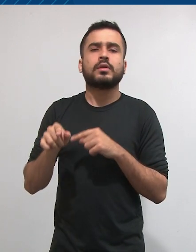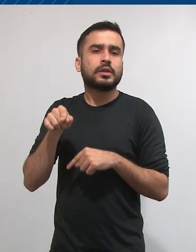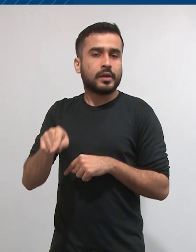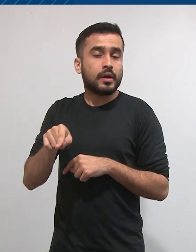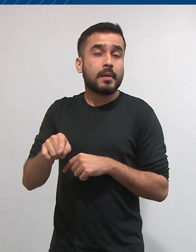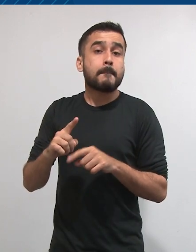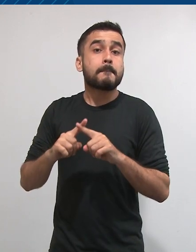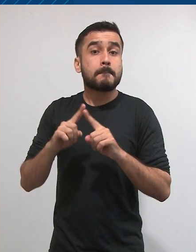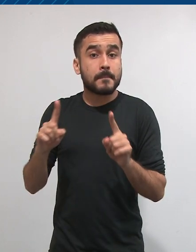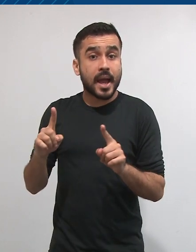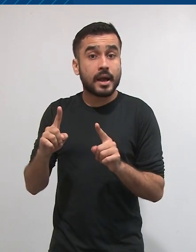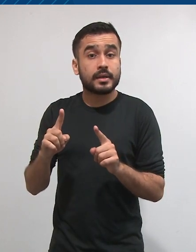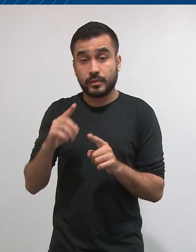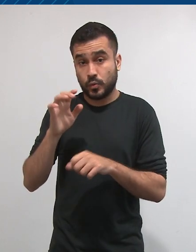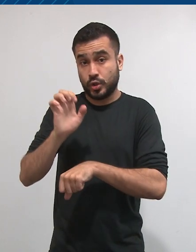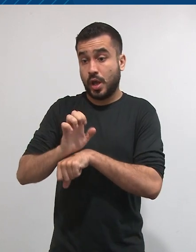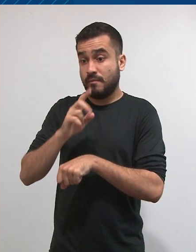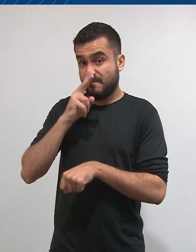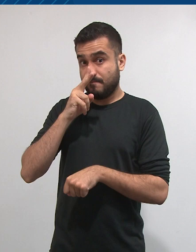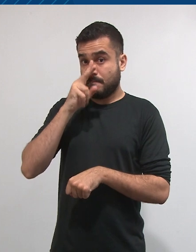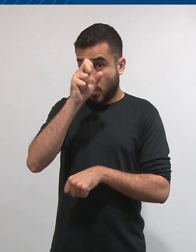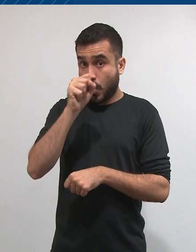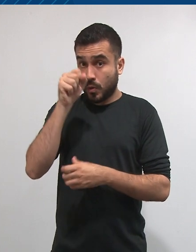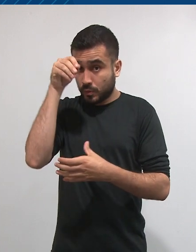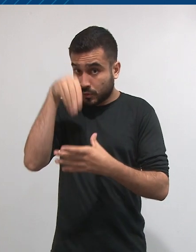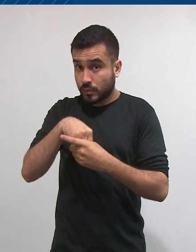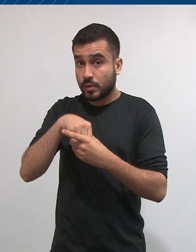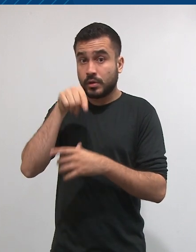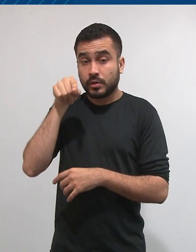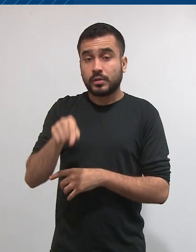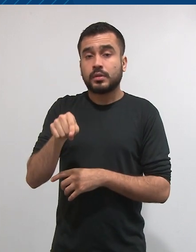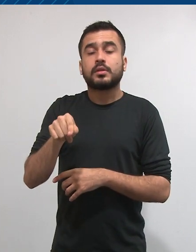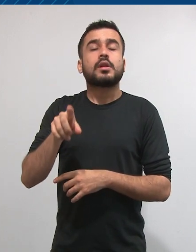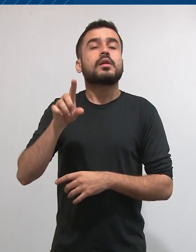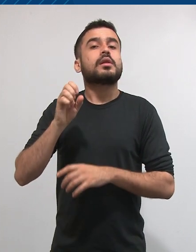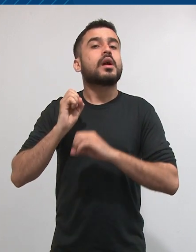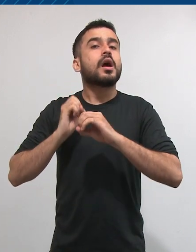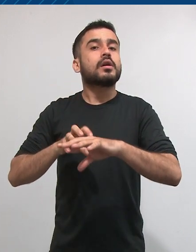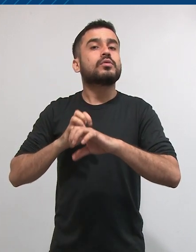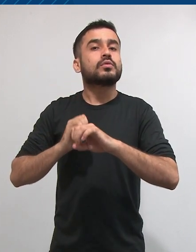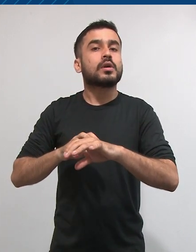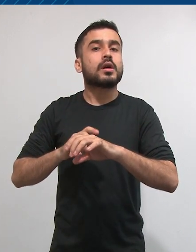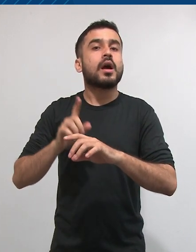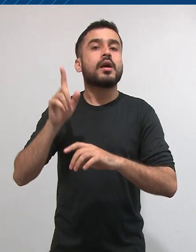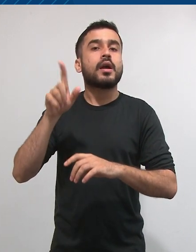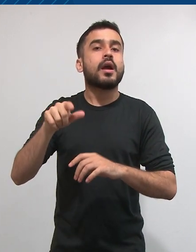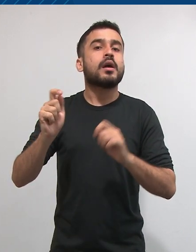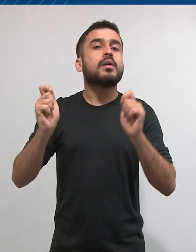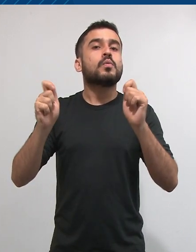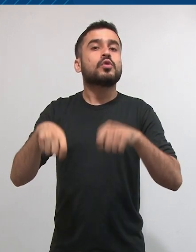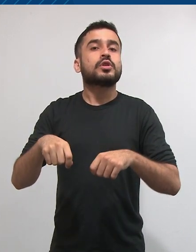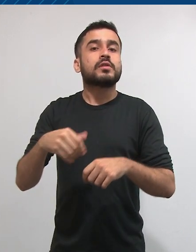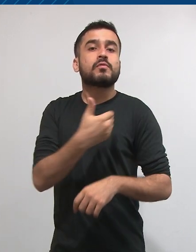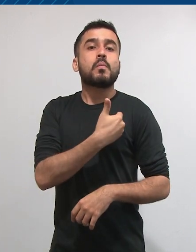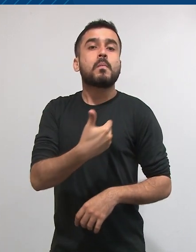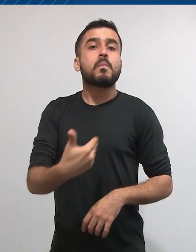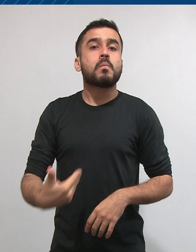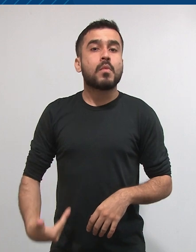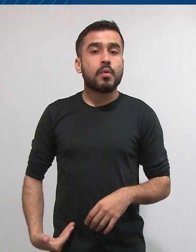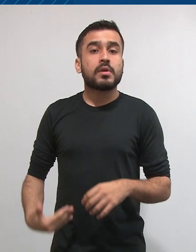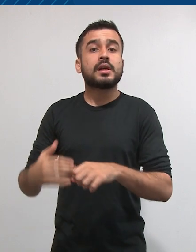tão forte essa presença do Estado que a educação só pode ser uma educação